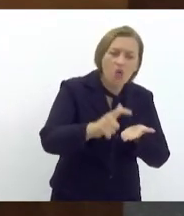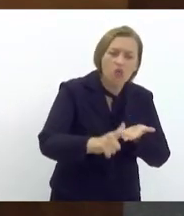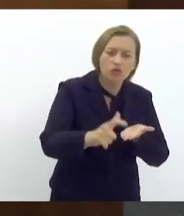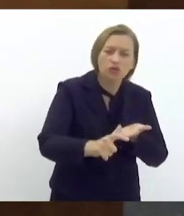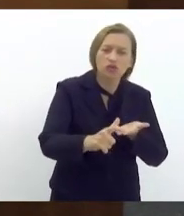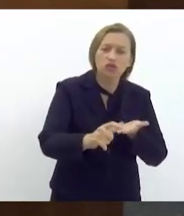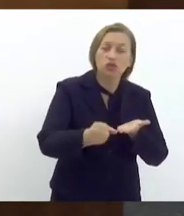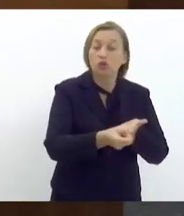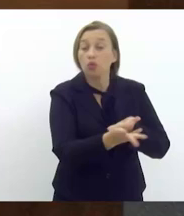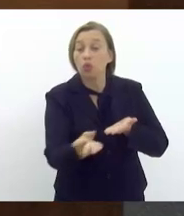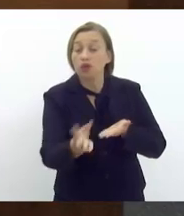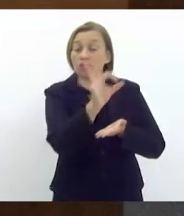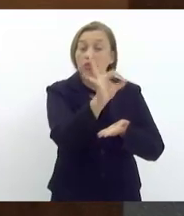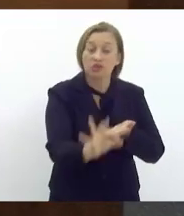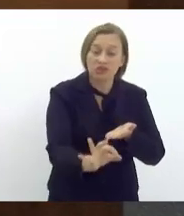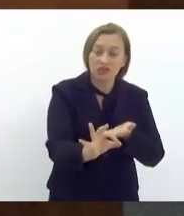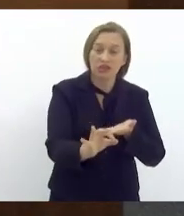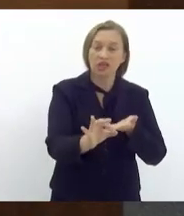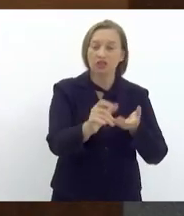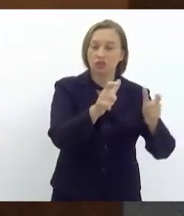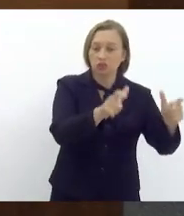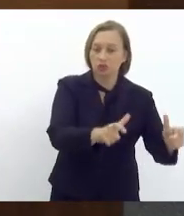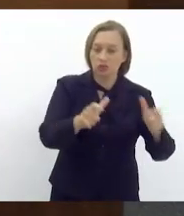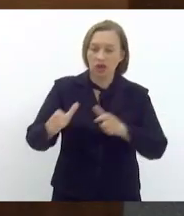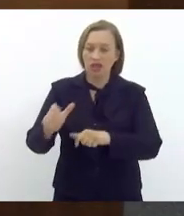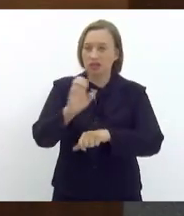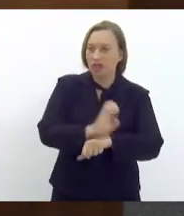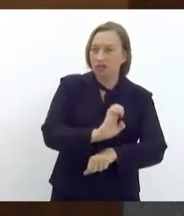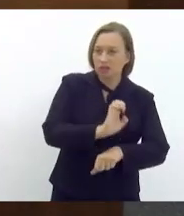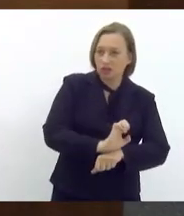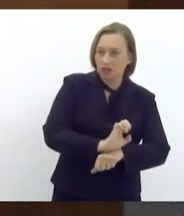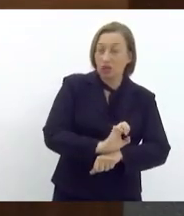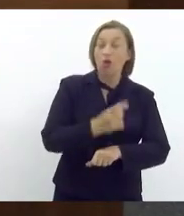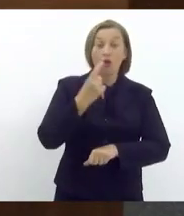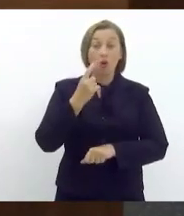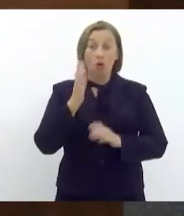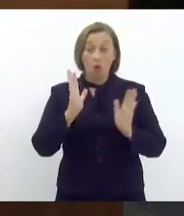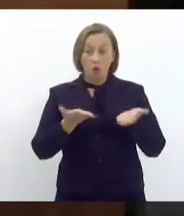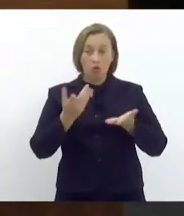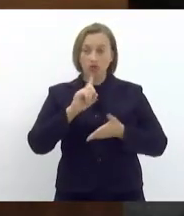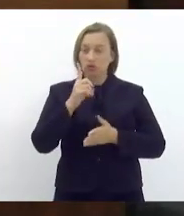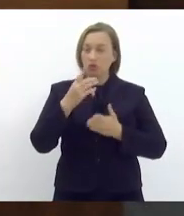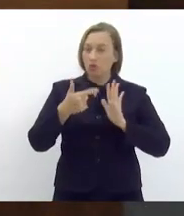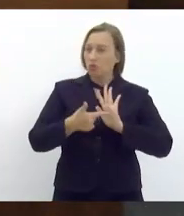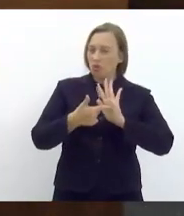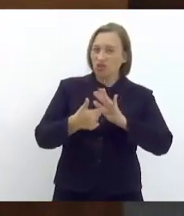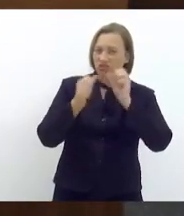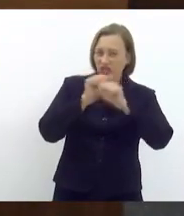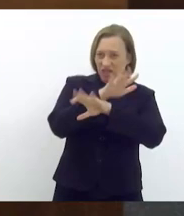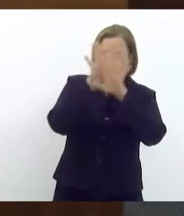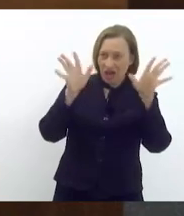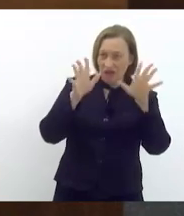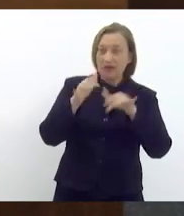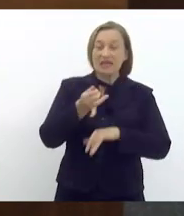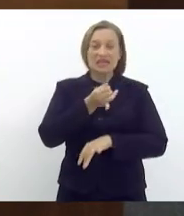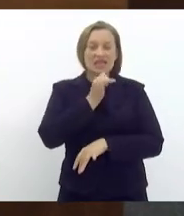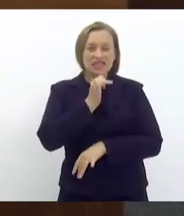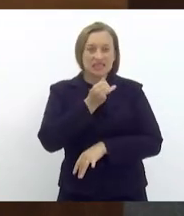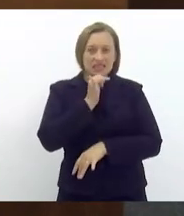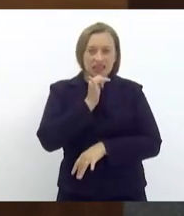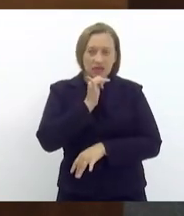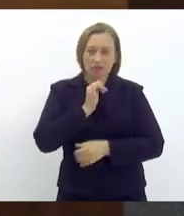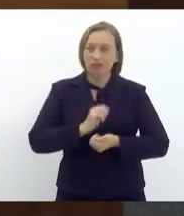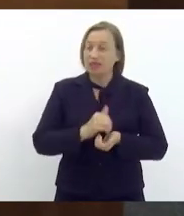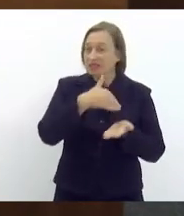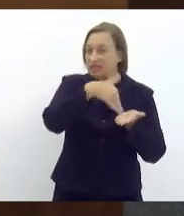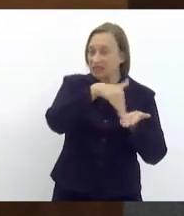entre os órgãos estaduais tendo em vista que hoje isso não se apresenta de forma clara por exemplo apenas